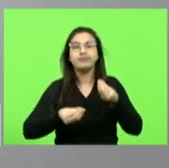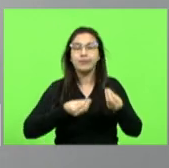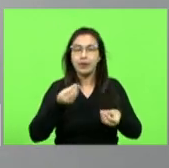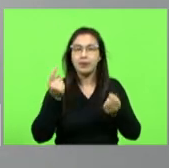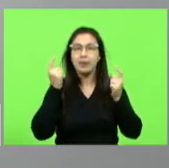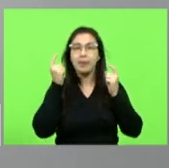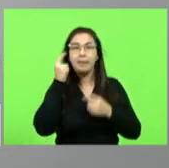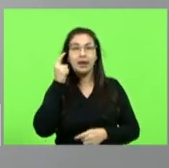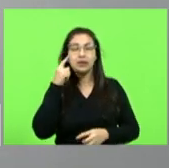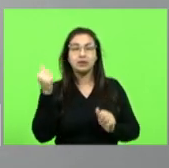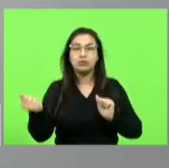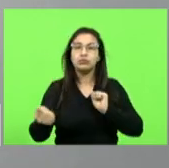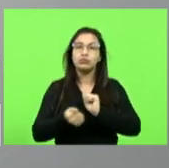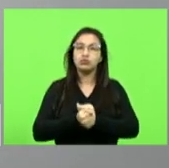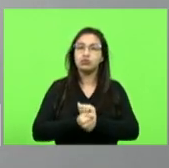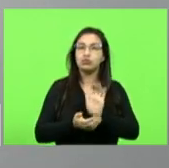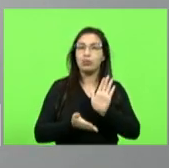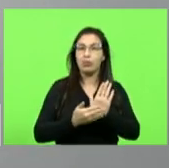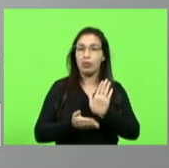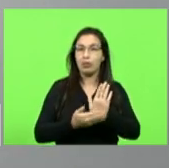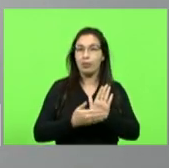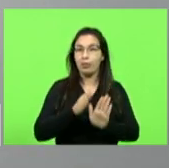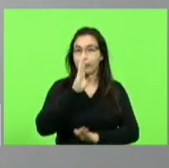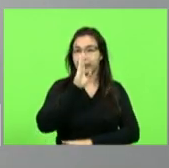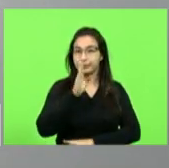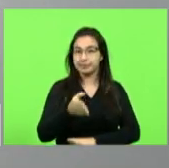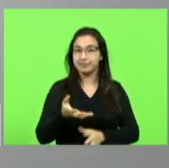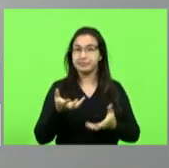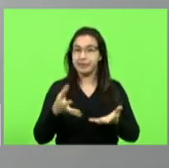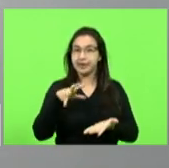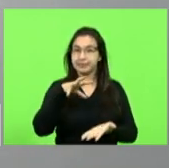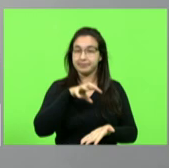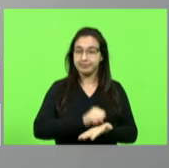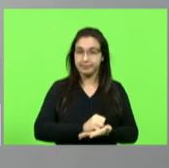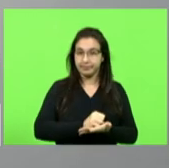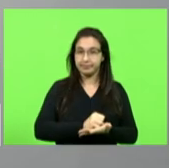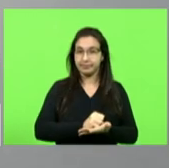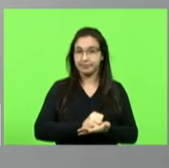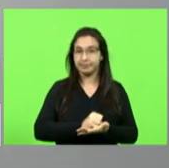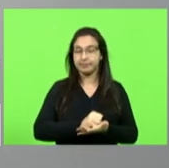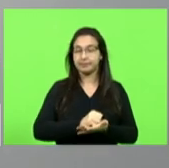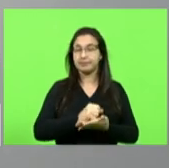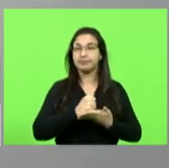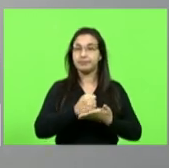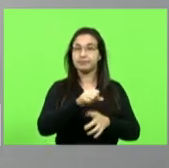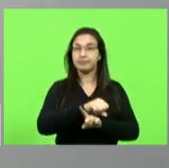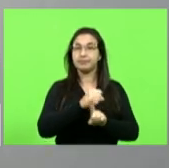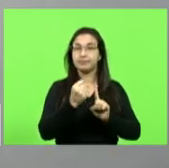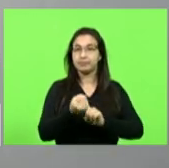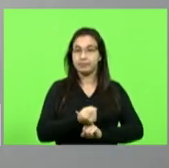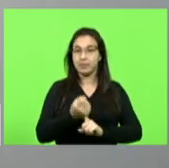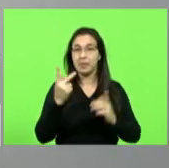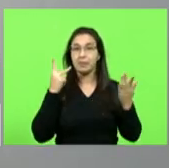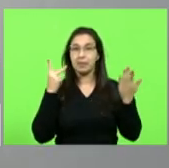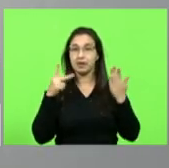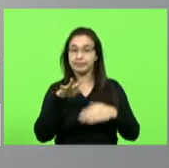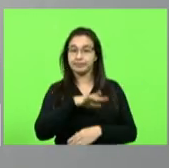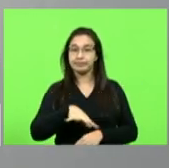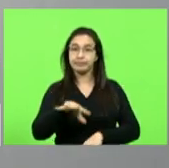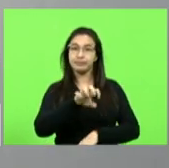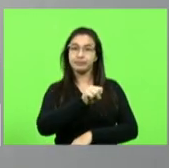em propostas no sentido de efetivar a contratação, então, de assistentes sociais e psicólogos nas escolas de Santa